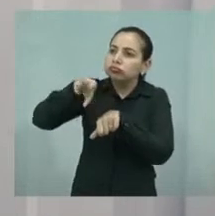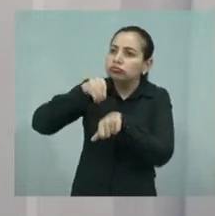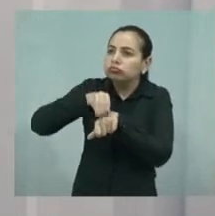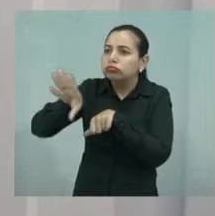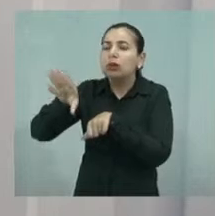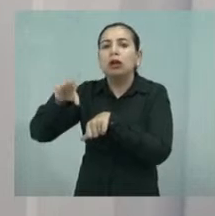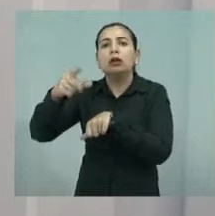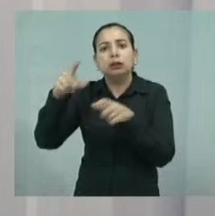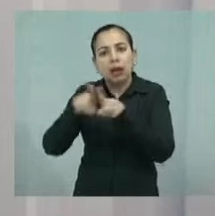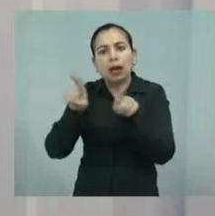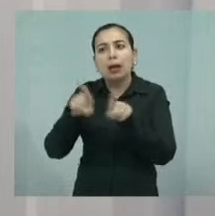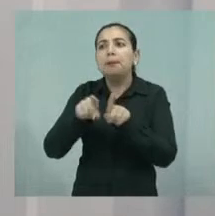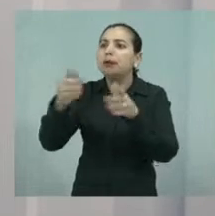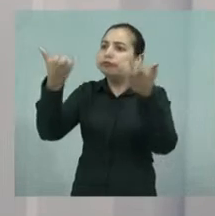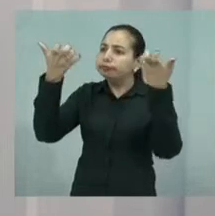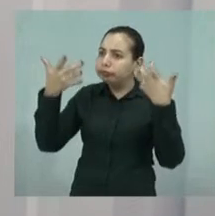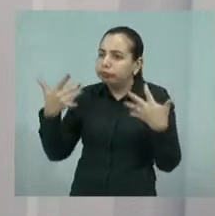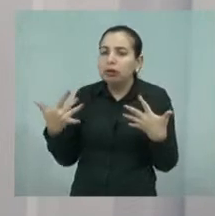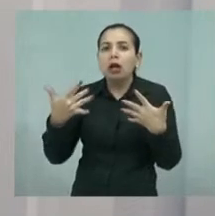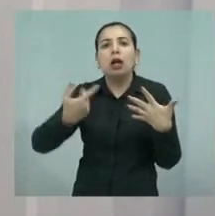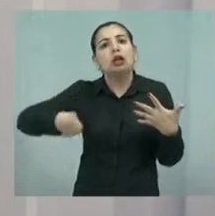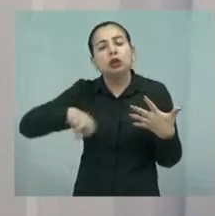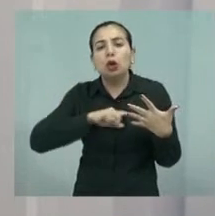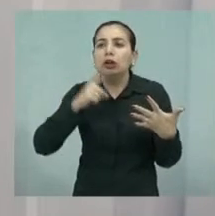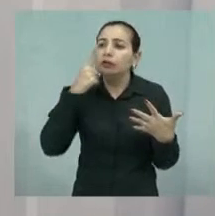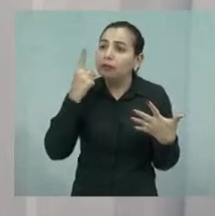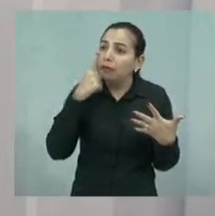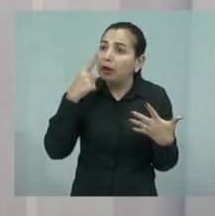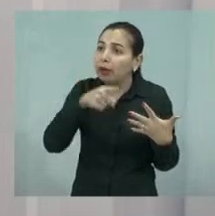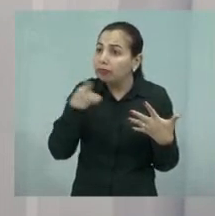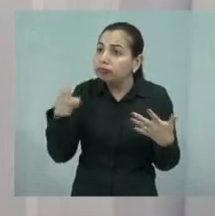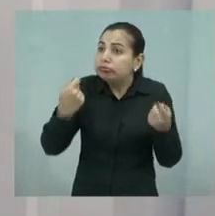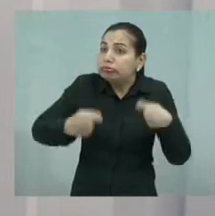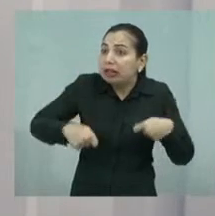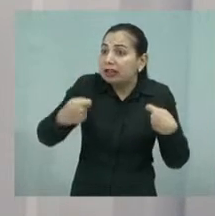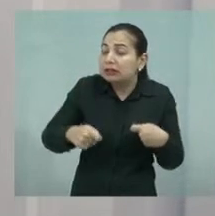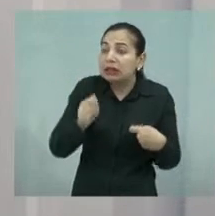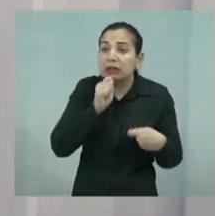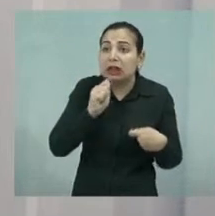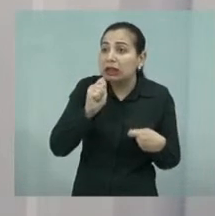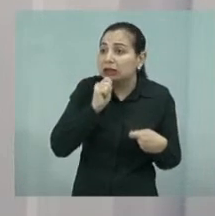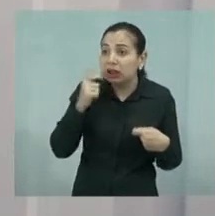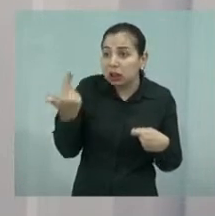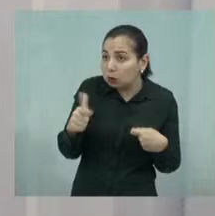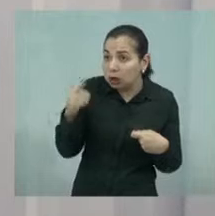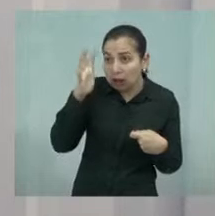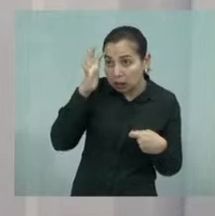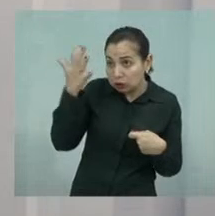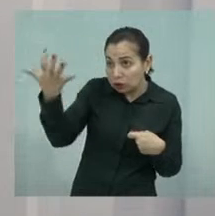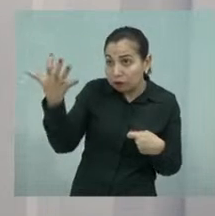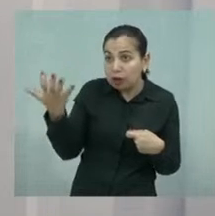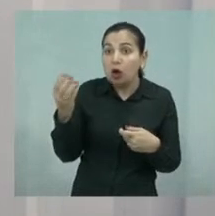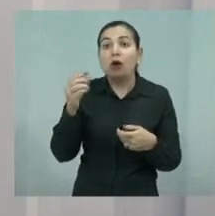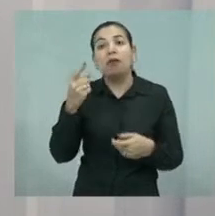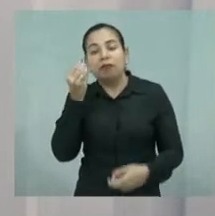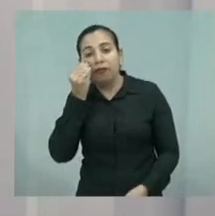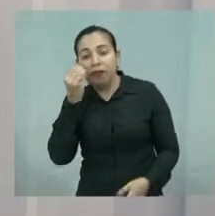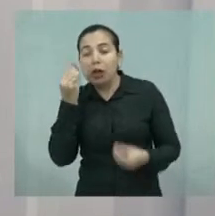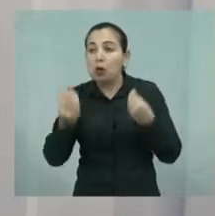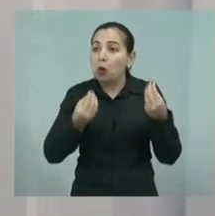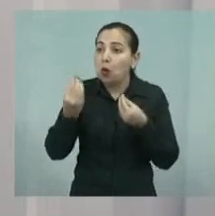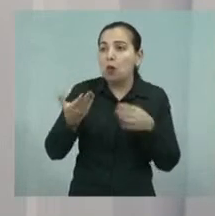gerar discussões acerca dessas demandas que possivelmente não estejam sendo atendidas e o que é possível melhorar